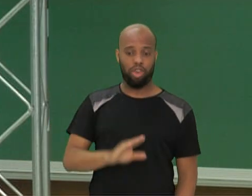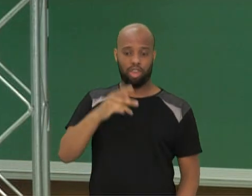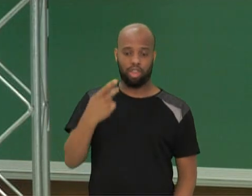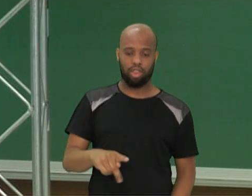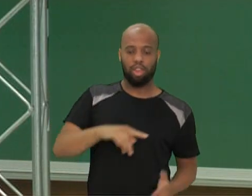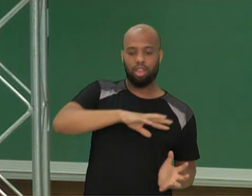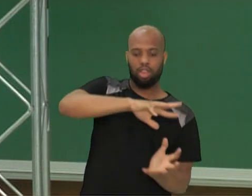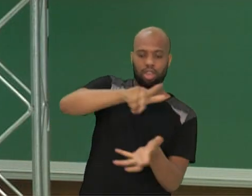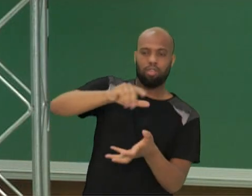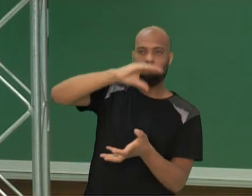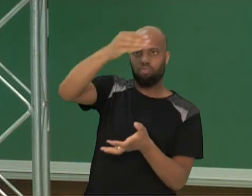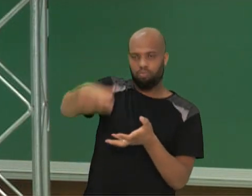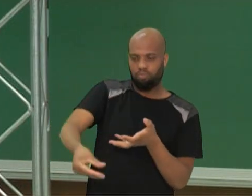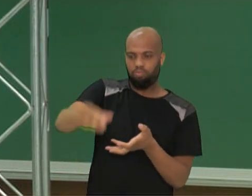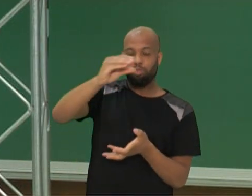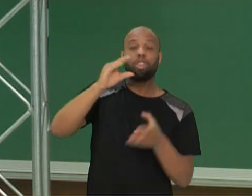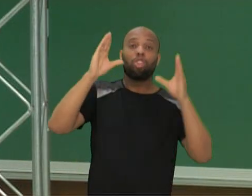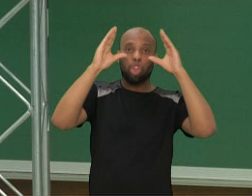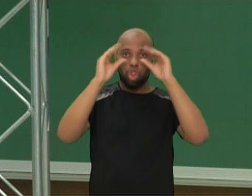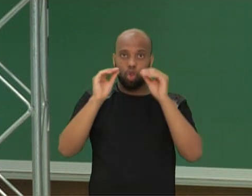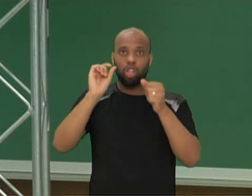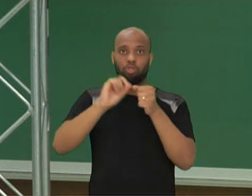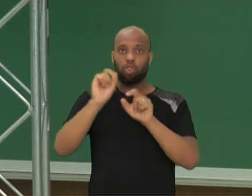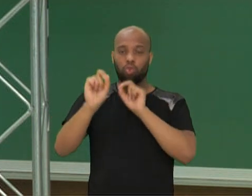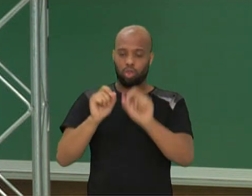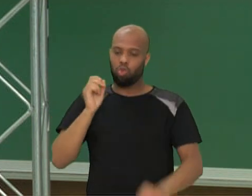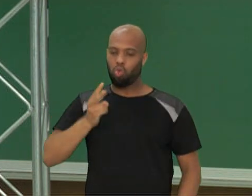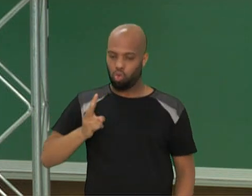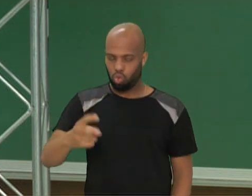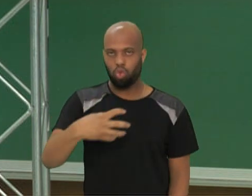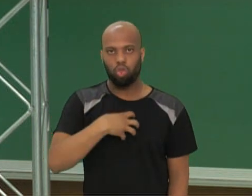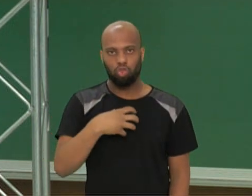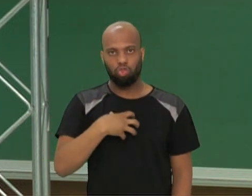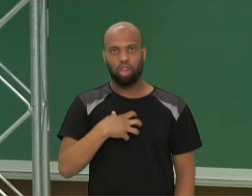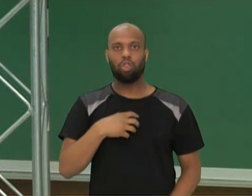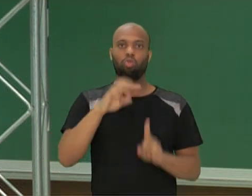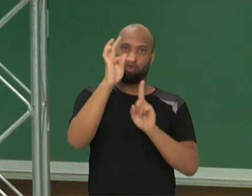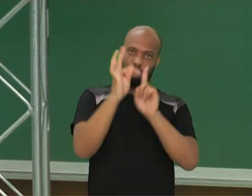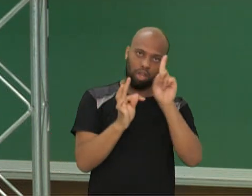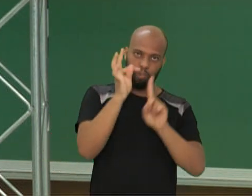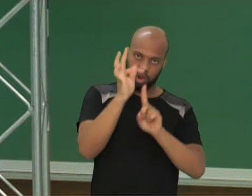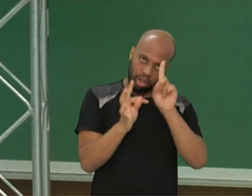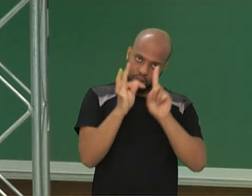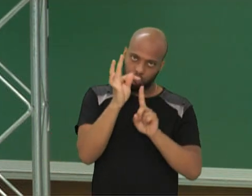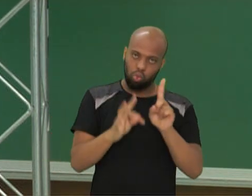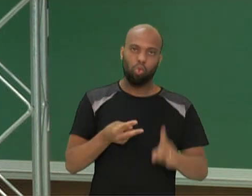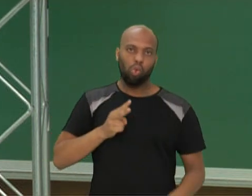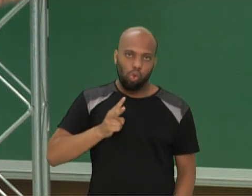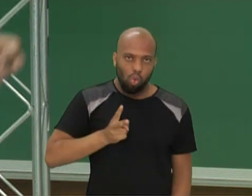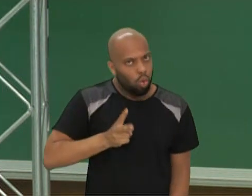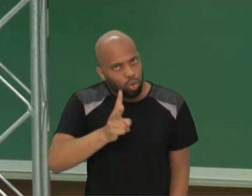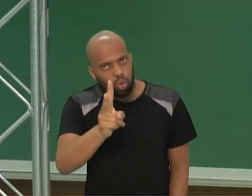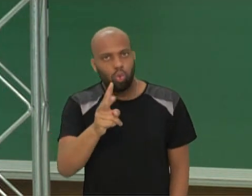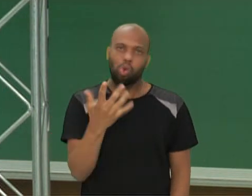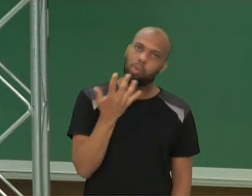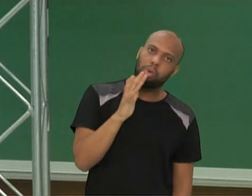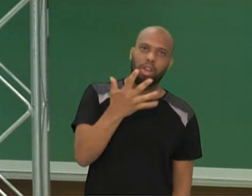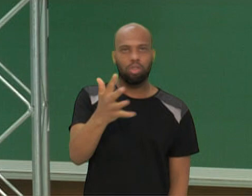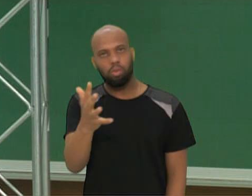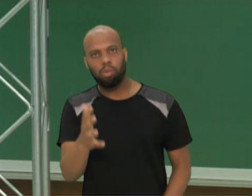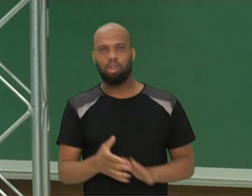planeta. E no período da noite faz com que as temperaturas nesta região aqui acabem sendo